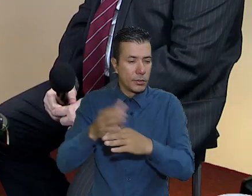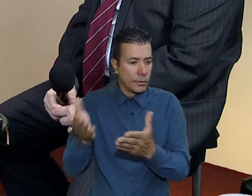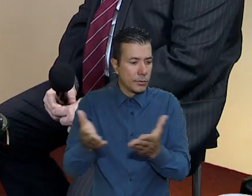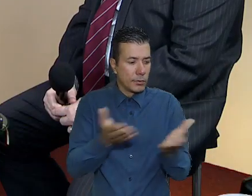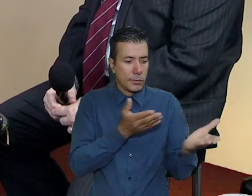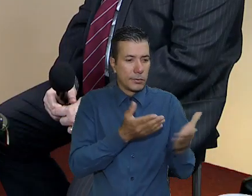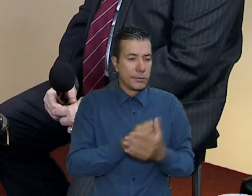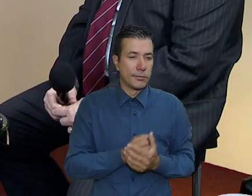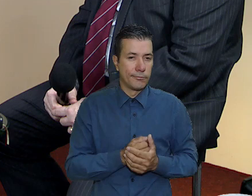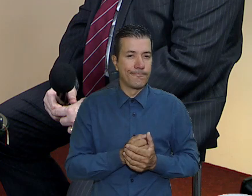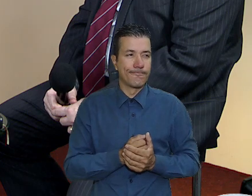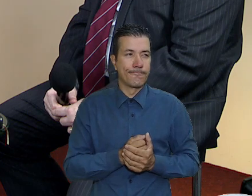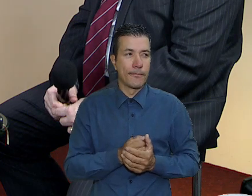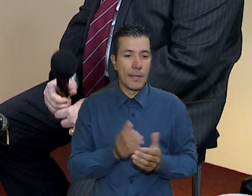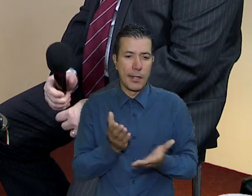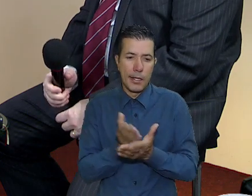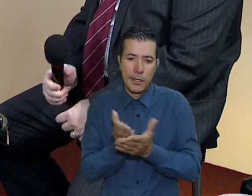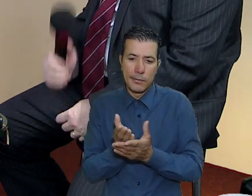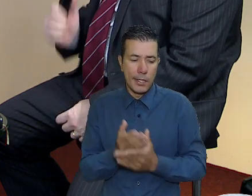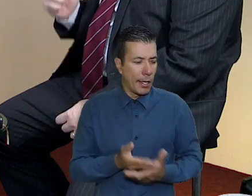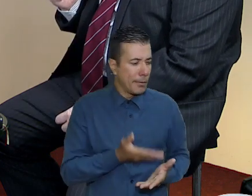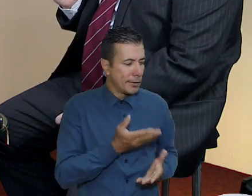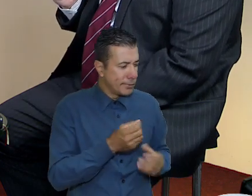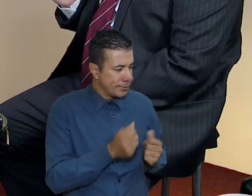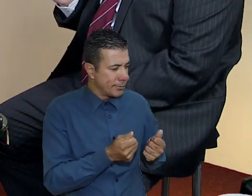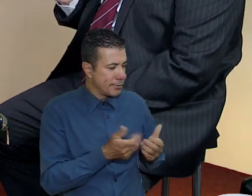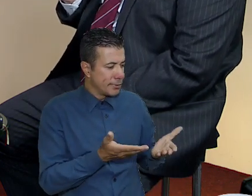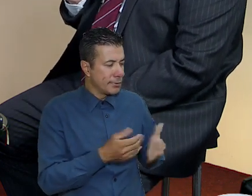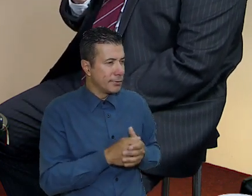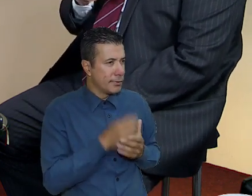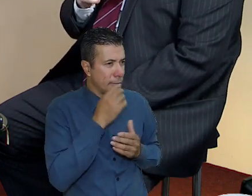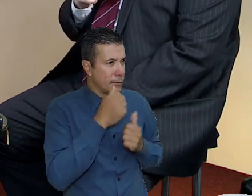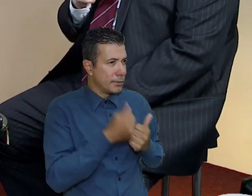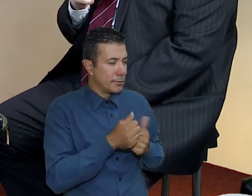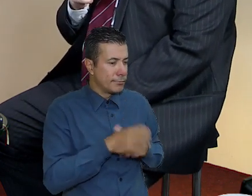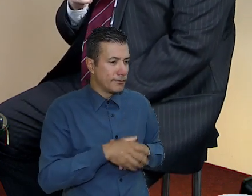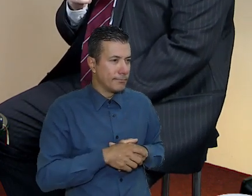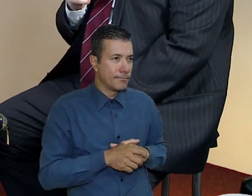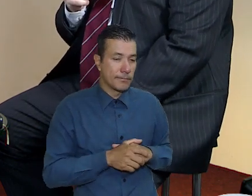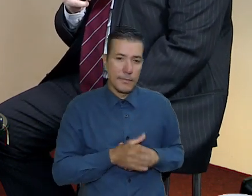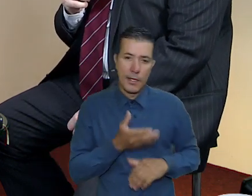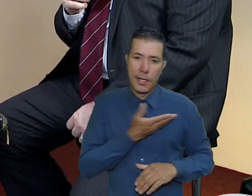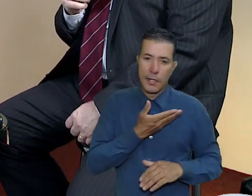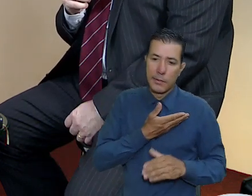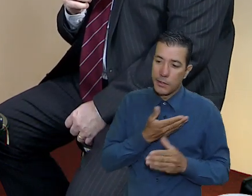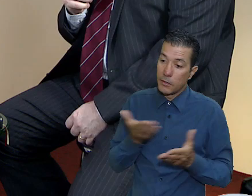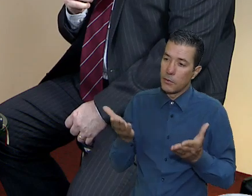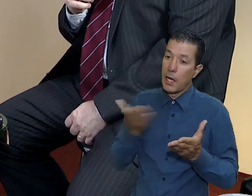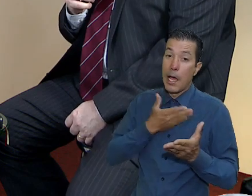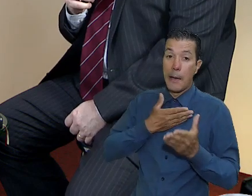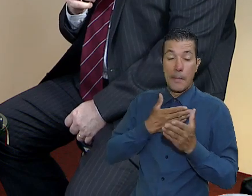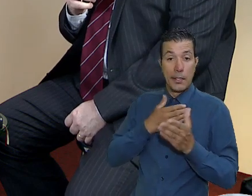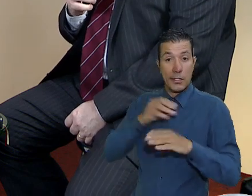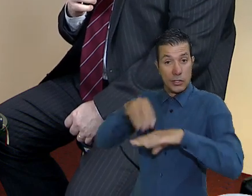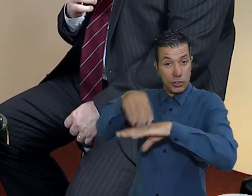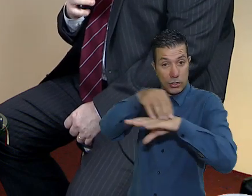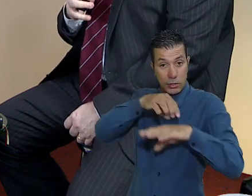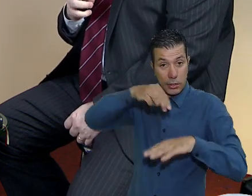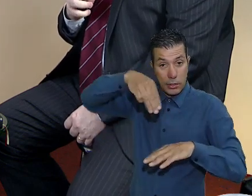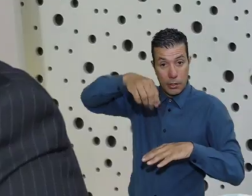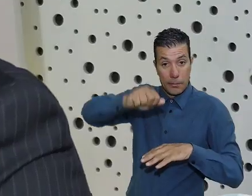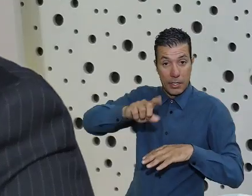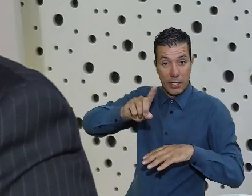começar com o pastor Alexandre. Manda um abraço para os seus amigos lá do distrito do Mandaqui. Ok, pastor Léo. Eu quero mandar um abraço para o pessoal do distrito do